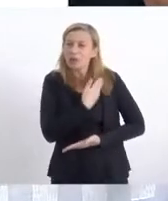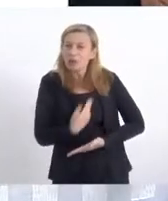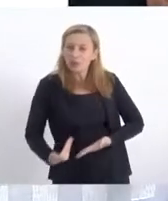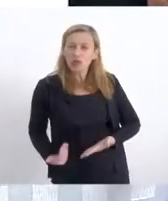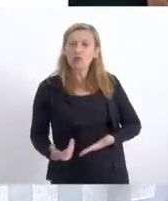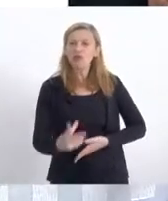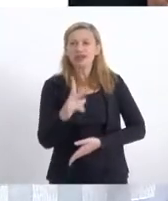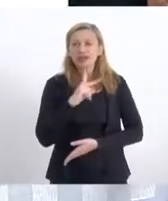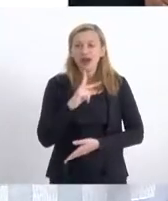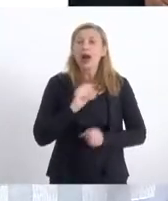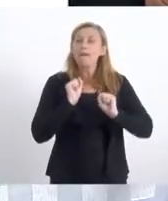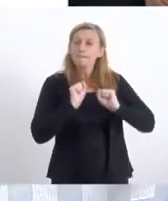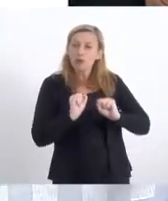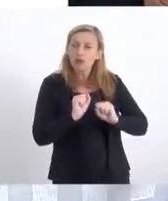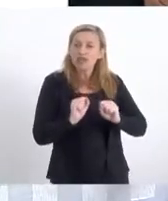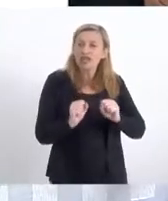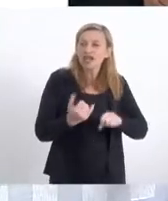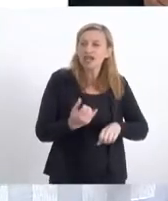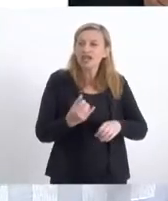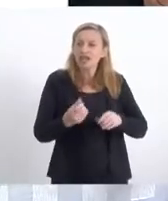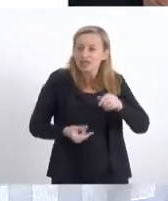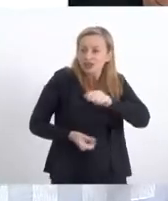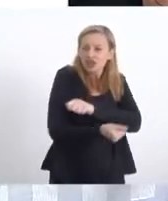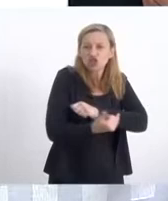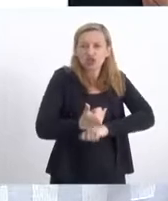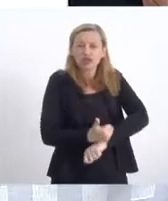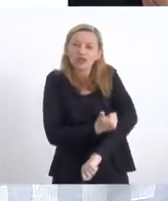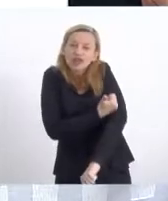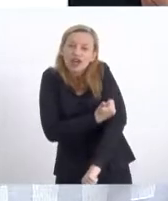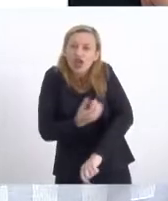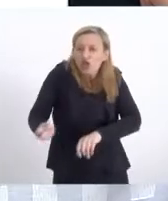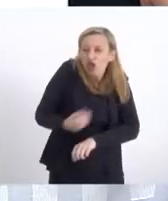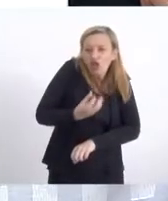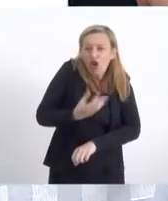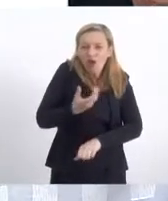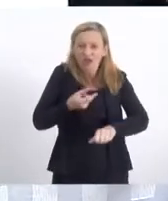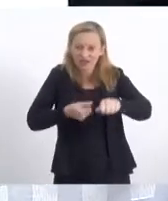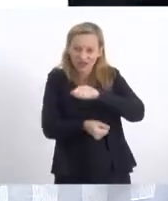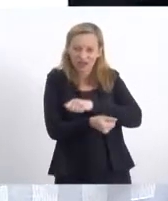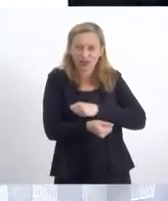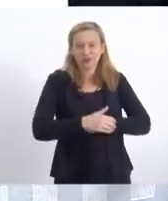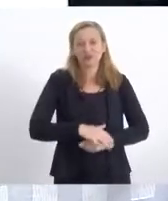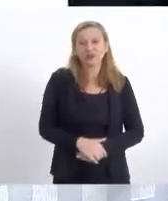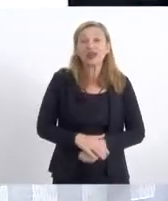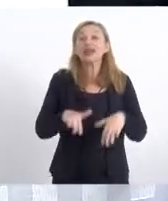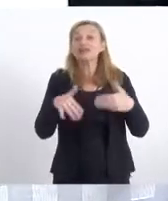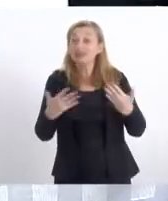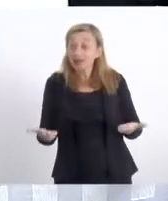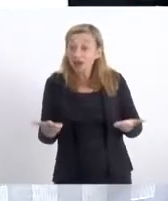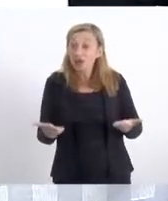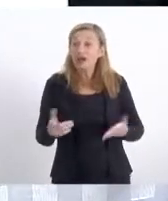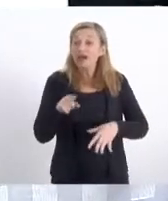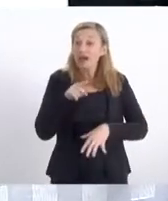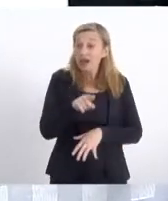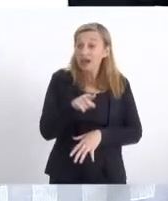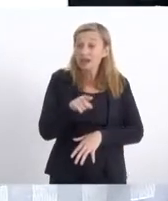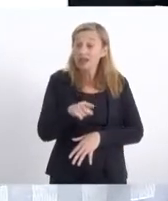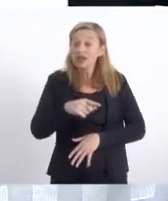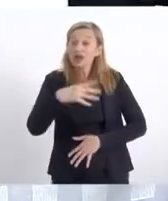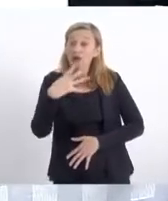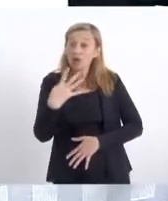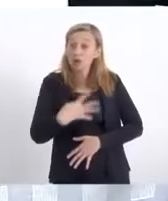possa investir em infraestrutura e, como eu disse, para atrair novos investimentos. Então, esse é o quarto